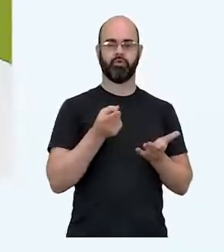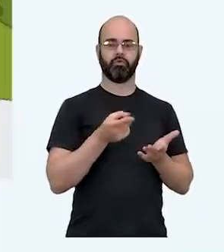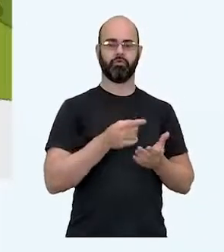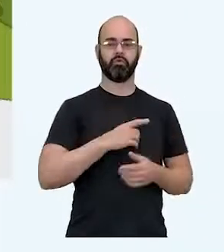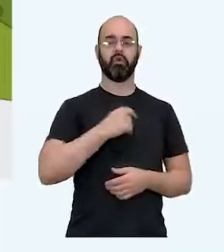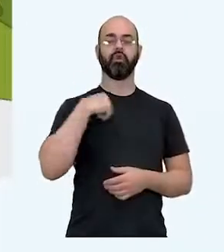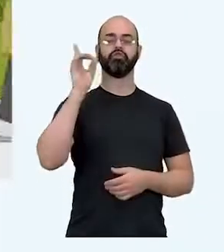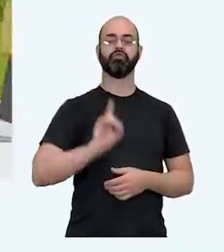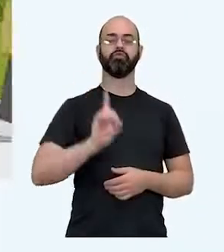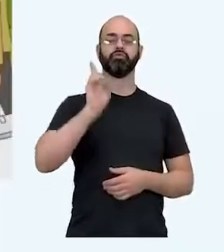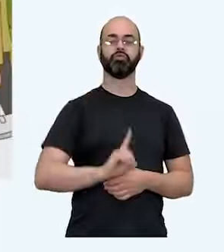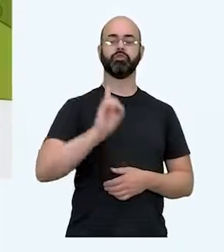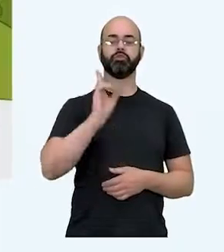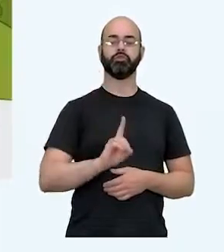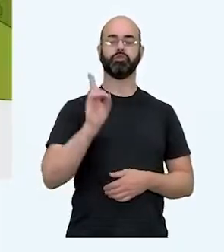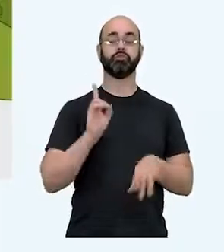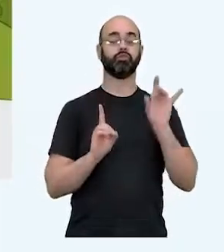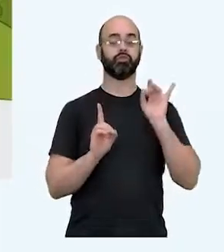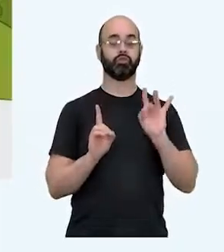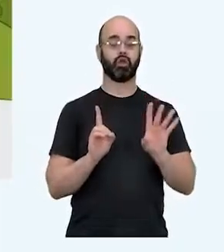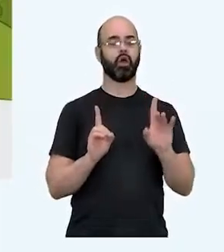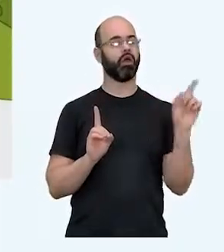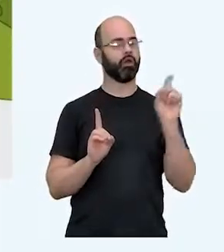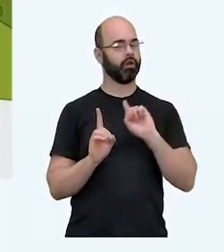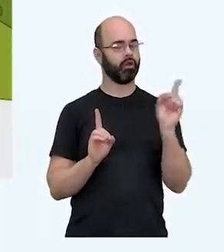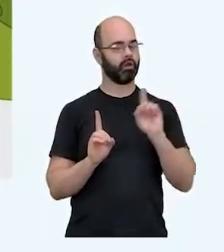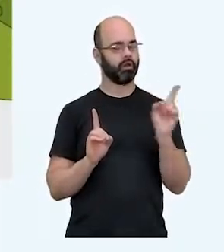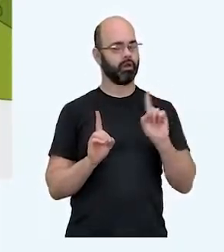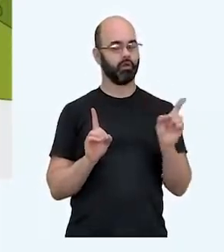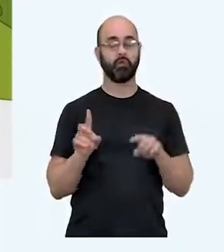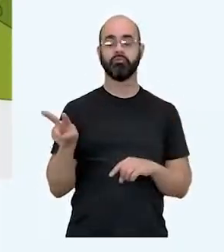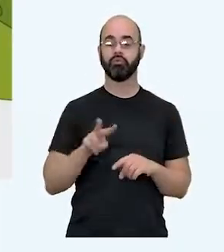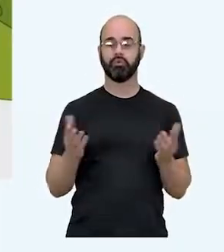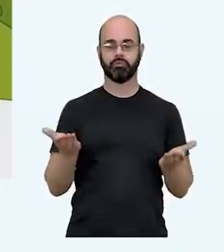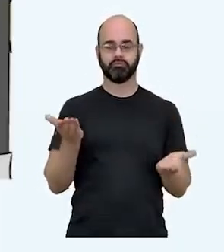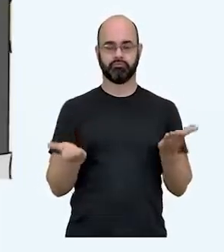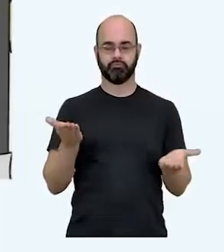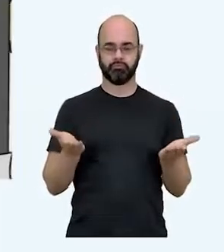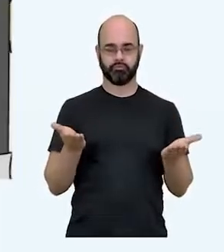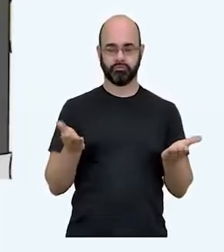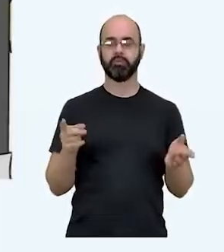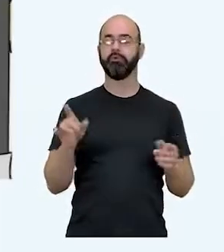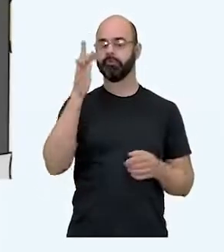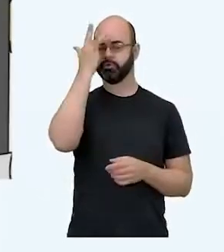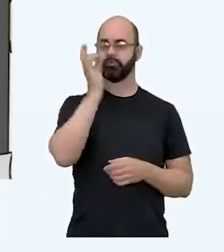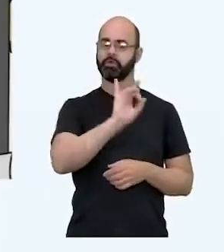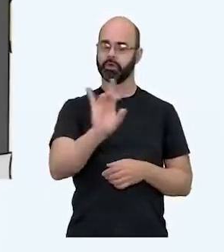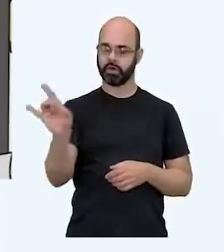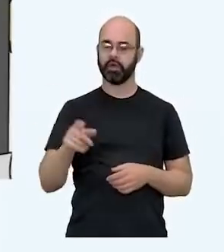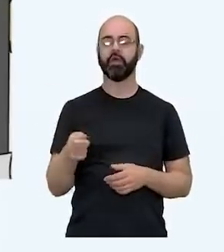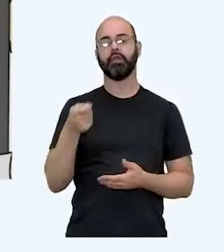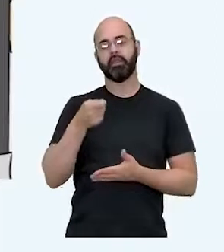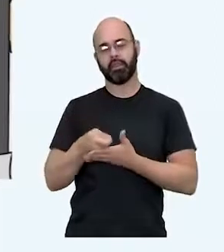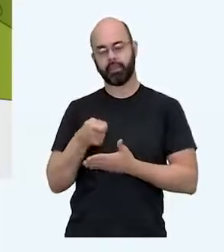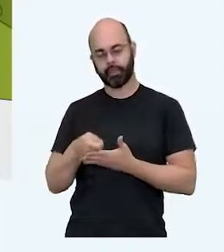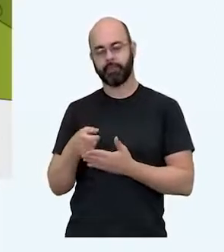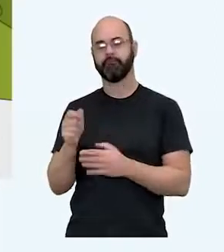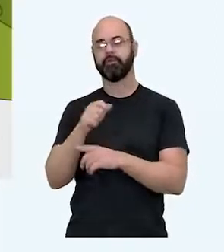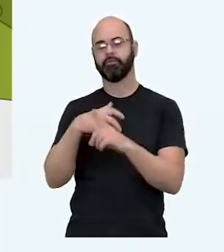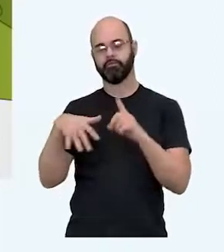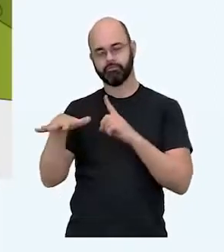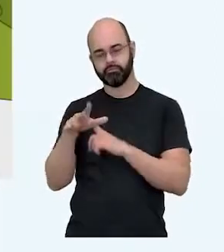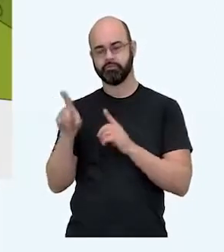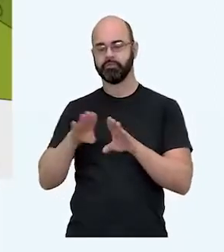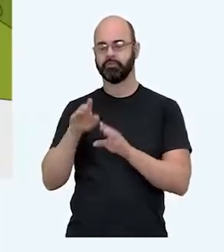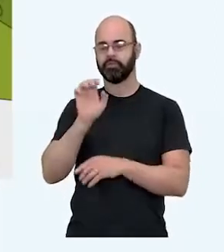Por isso dizemos que a cidadania é uma construção coletiva, onde cada um deve cumprir seus deveres perante a comunidade e o